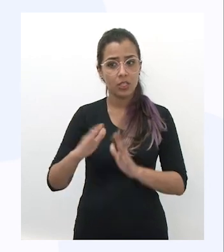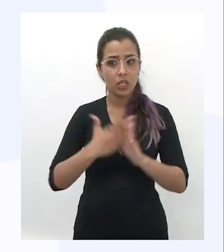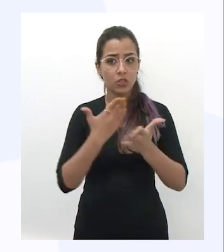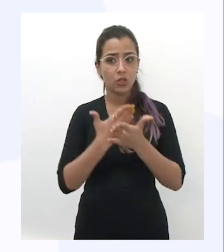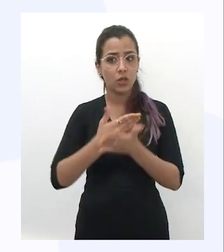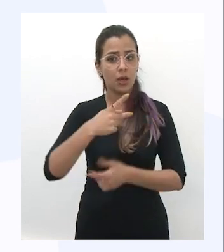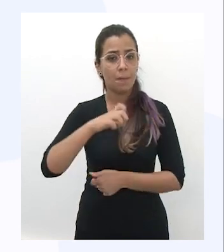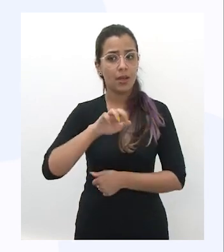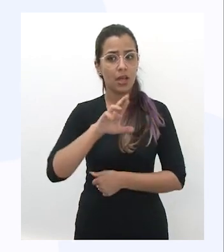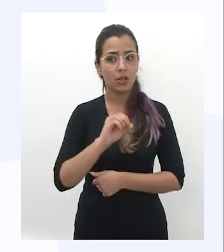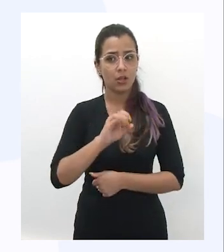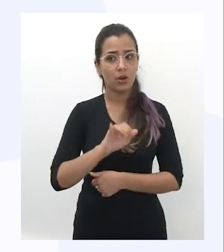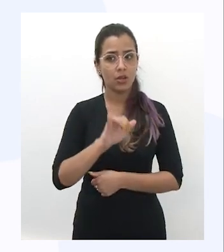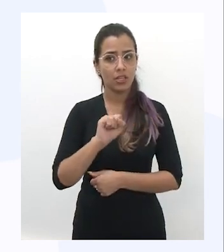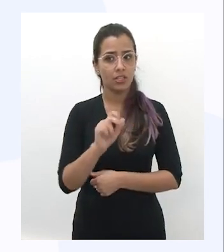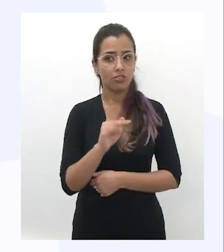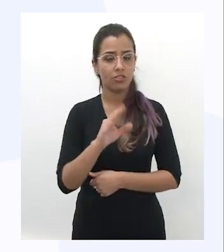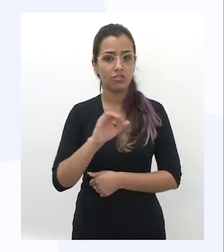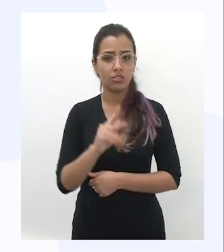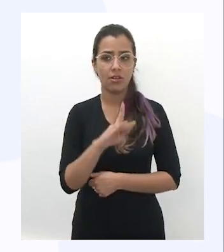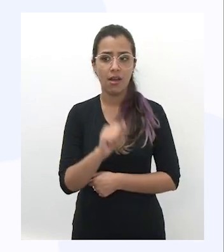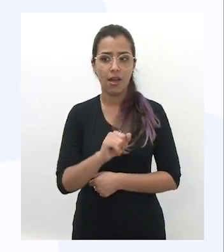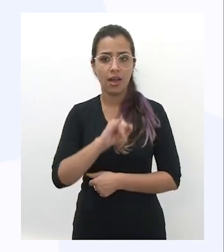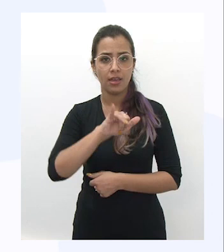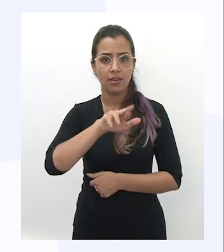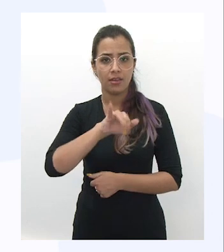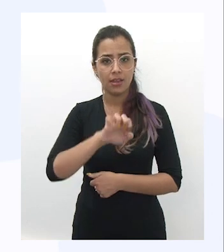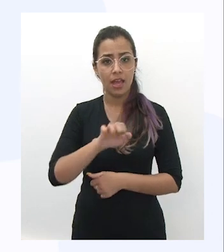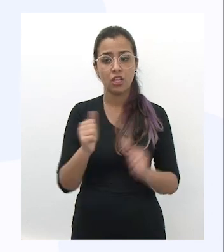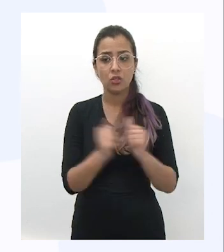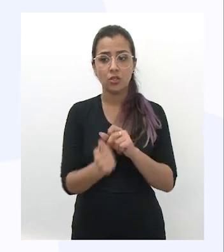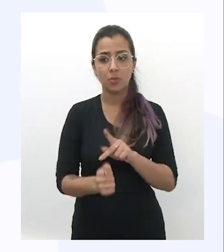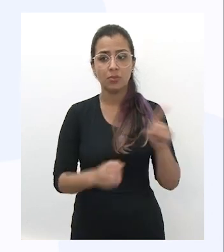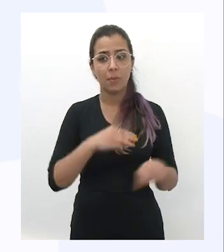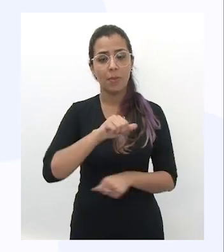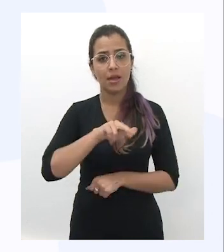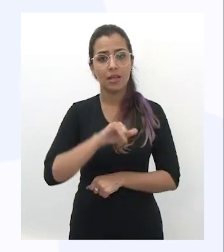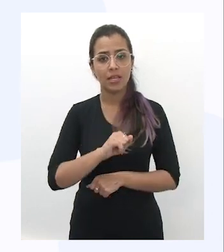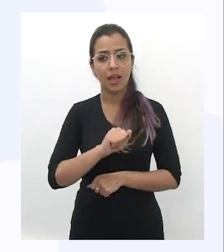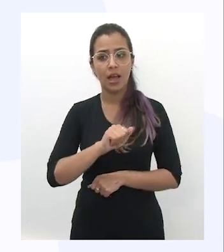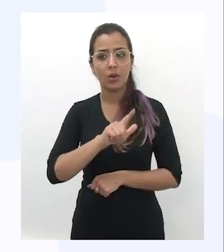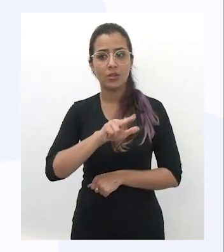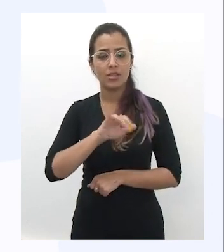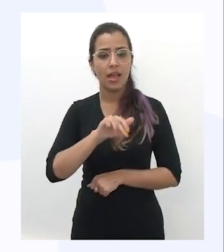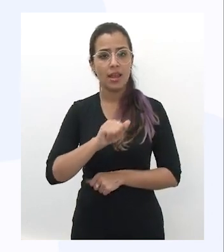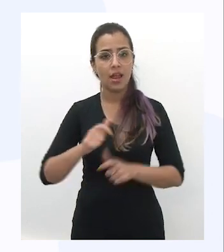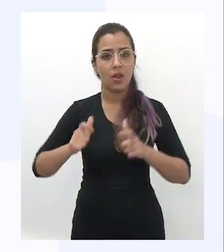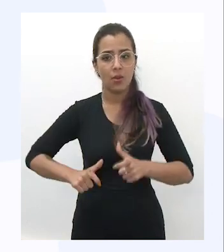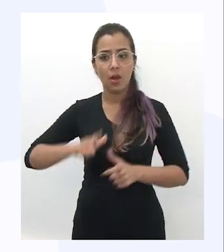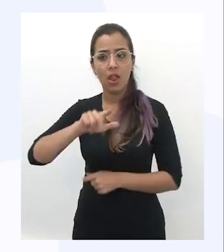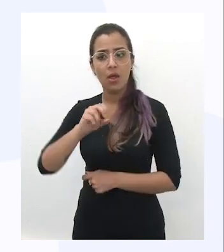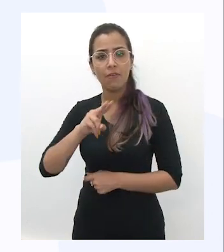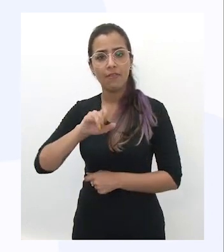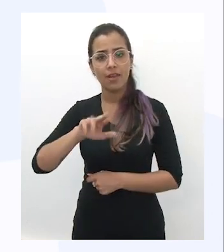Pedro Yoshishi Irie. É um trabalho que foi realizado junto com a professora Maria Lucélia, de Louveira, de São Paulo. Então, ele fez um mapa mental